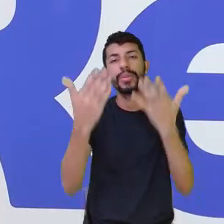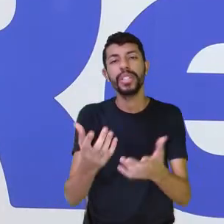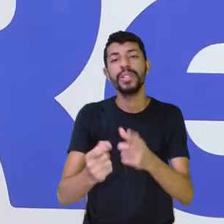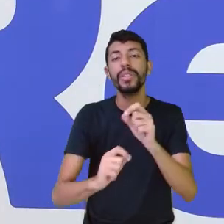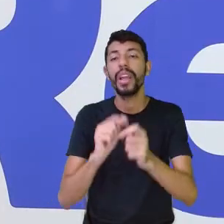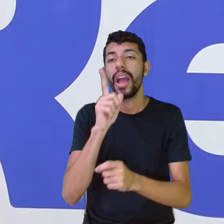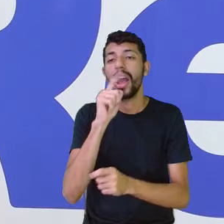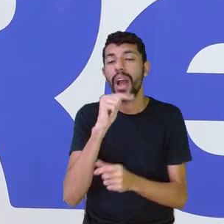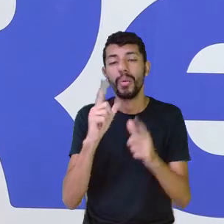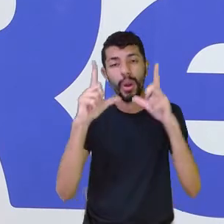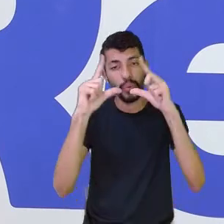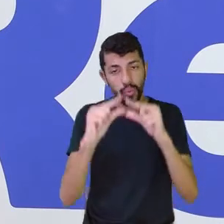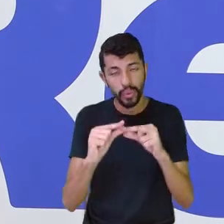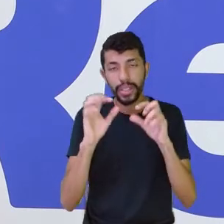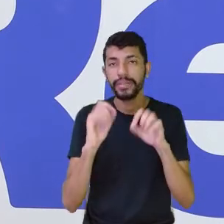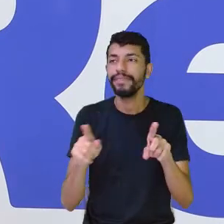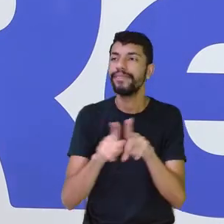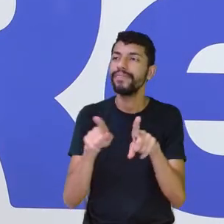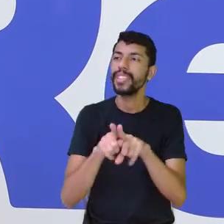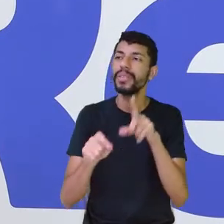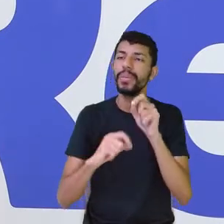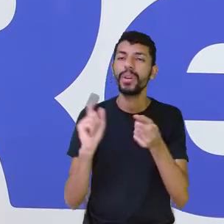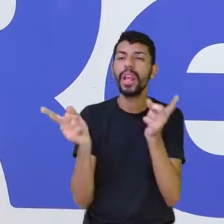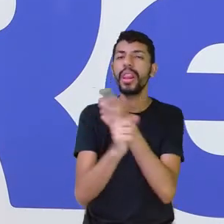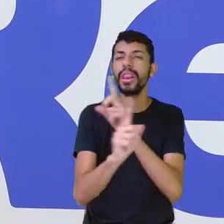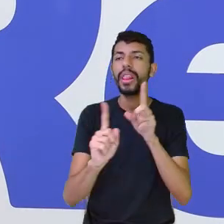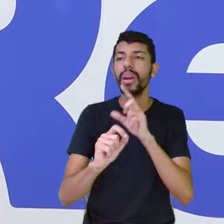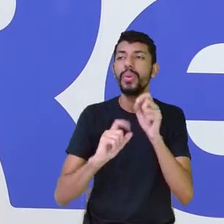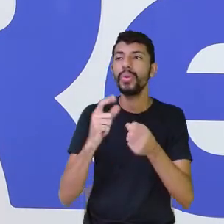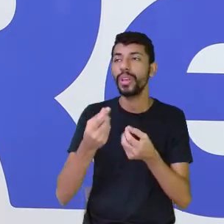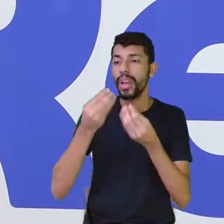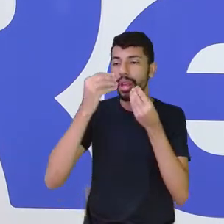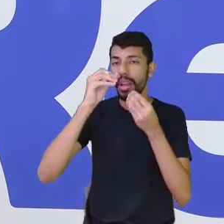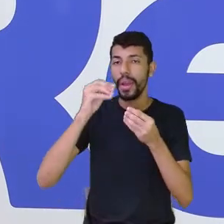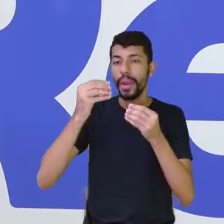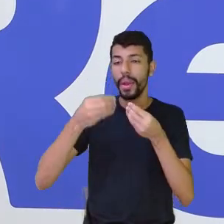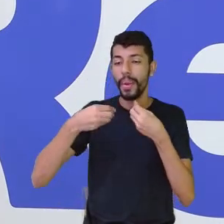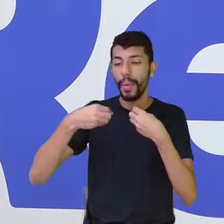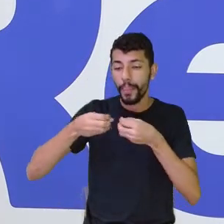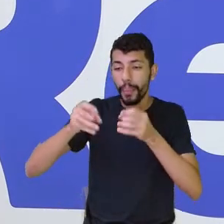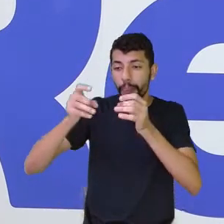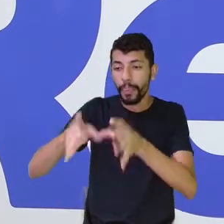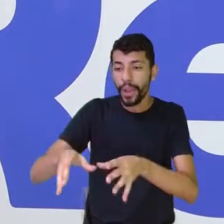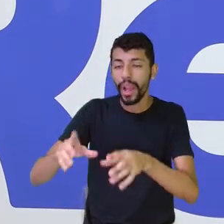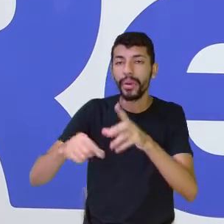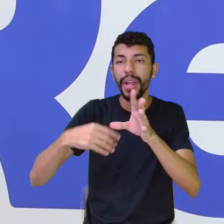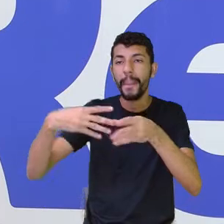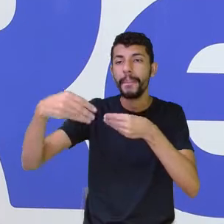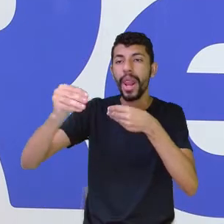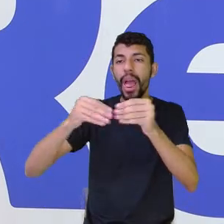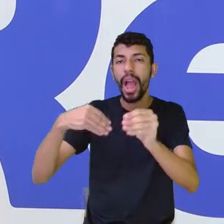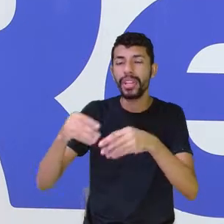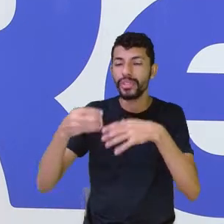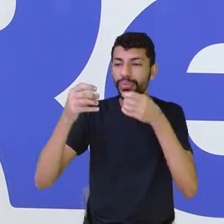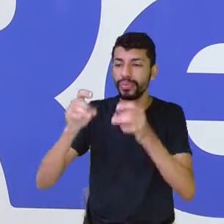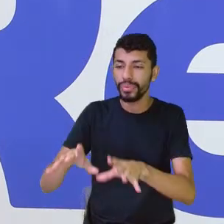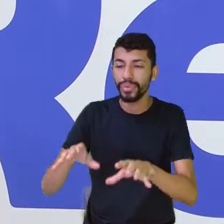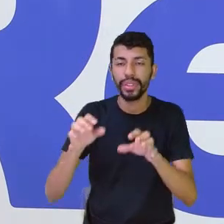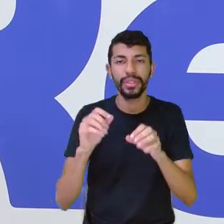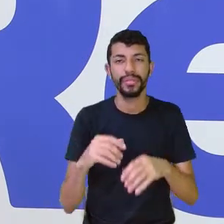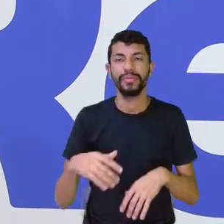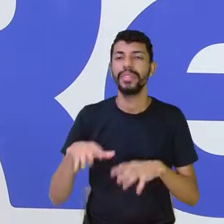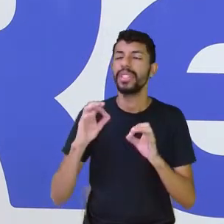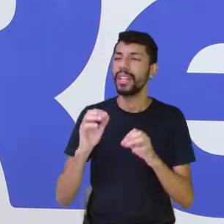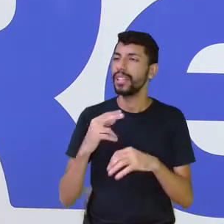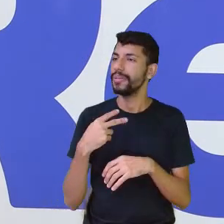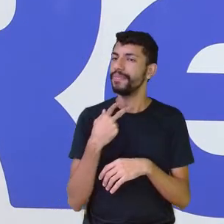de água e, além disso, disse não jogar plásticos no chão. Acho que ela quis se remeter àquelas garrafas que a gente viu no começo